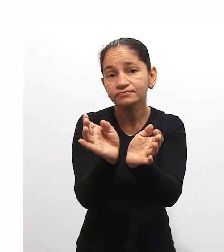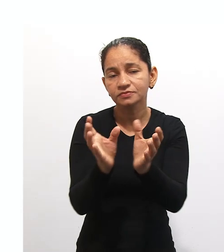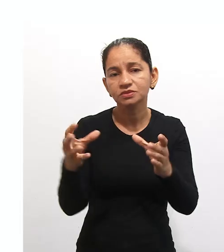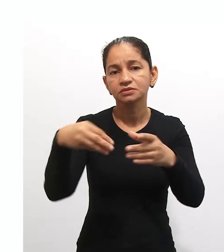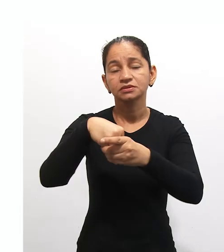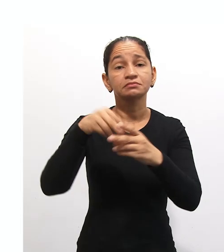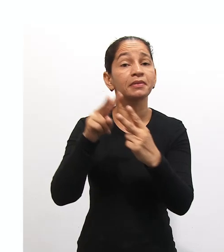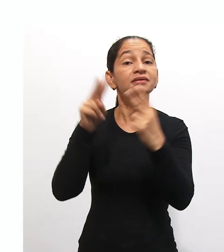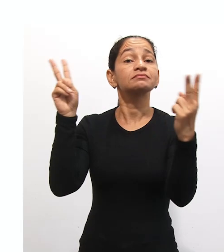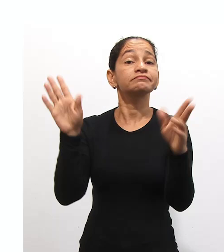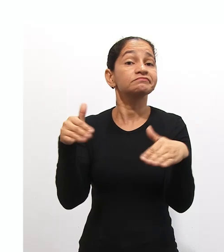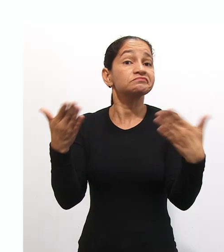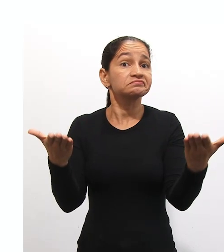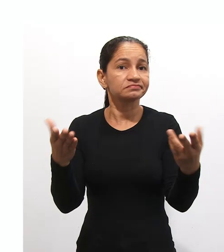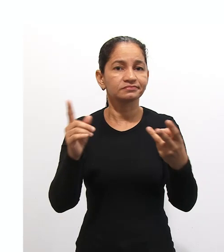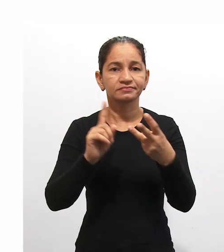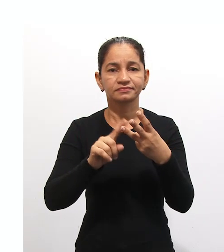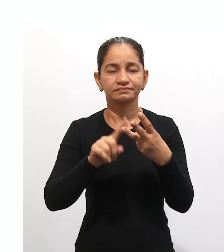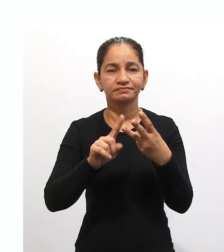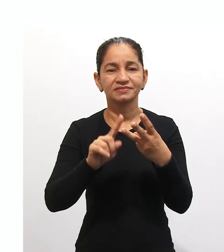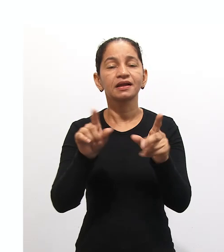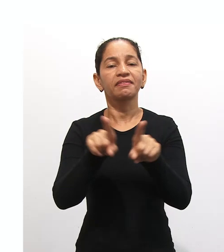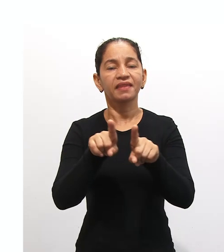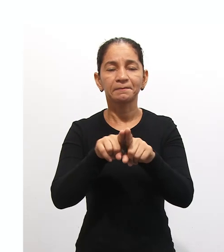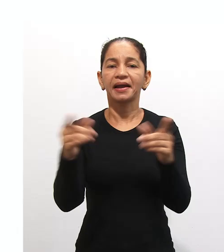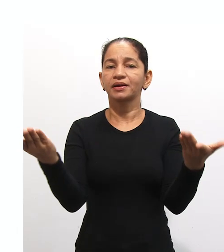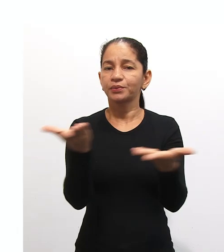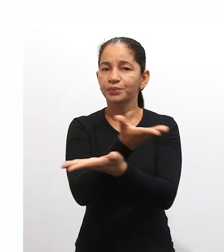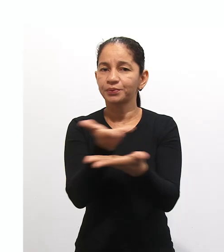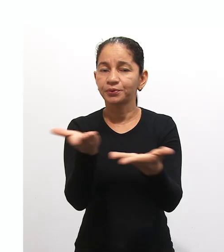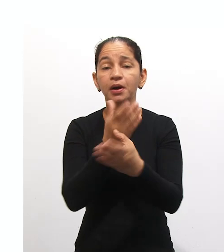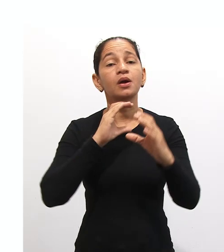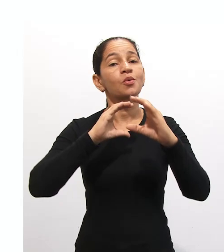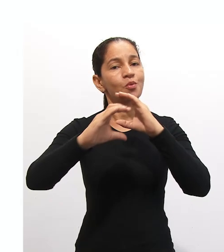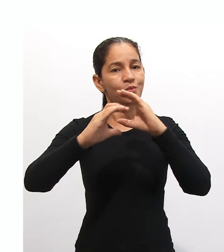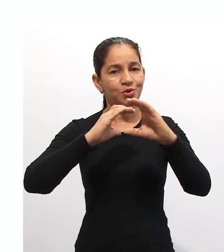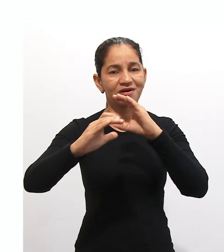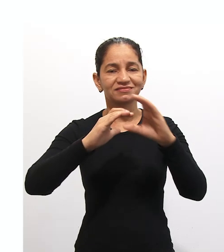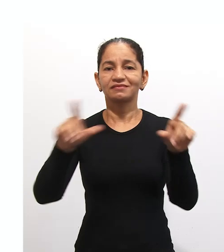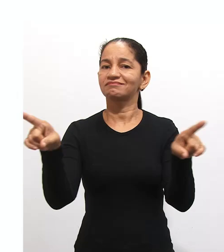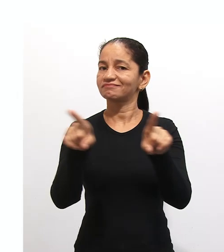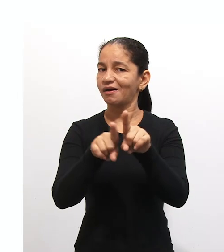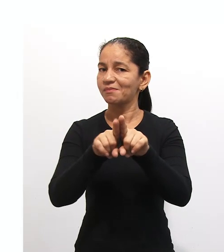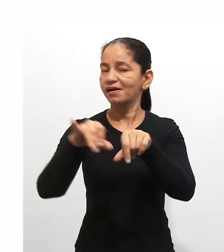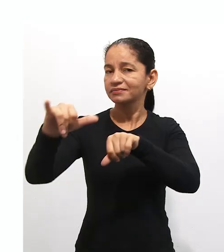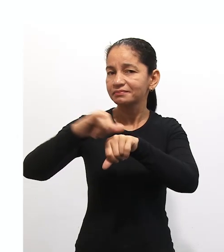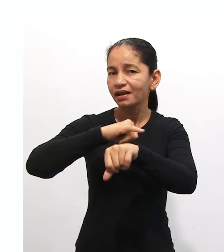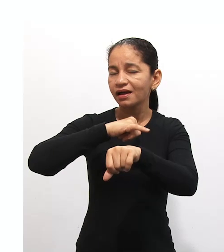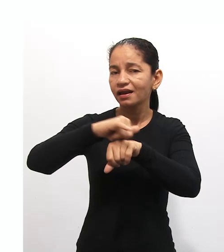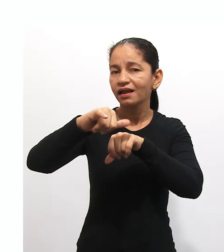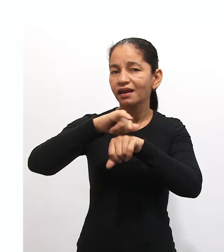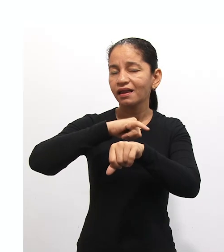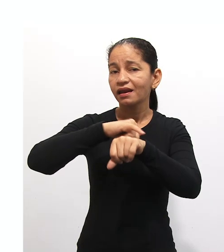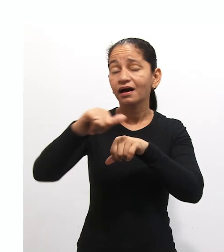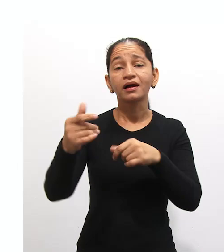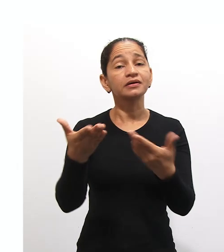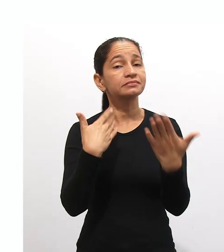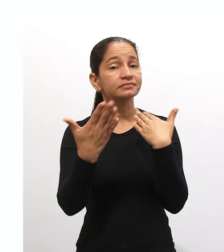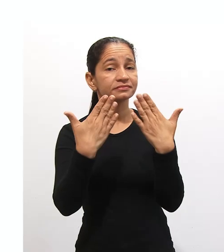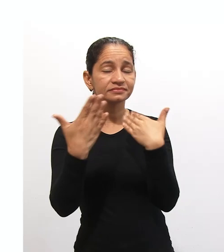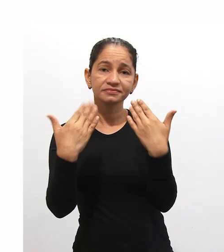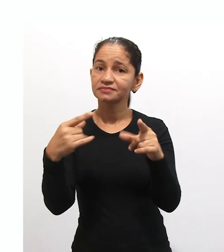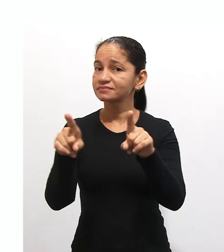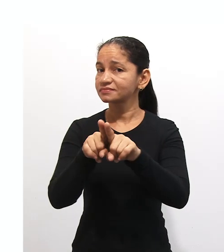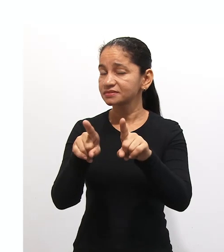ambientes virtuais. E por fim, vamos falar sobre a interação e comunicação, estratégia de colaboração, diálogo